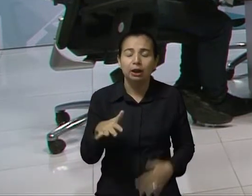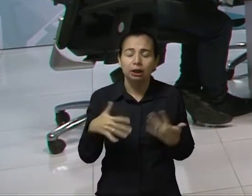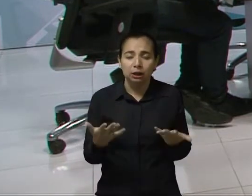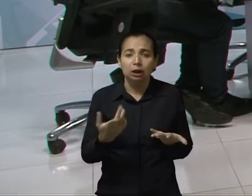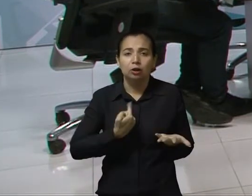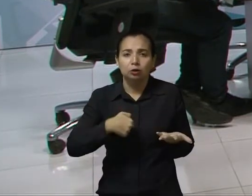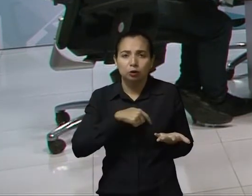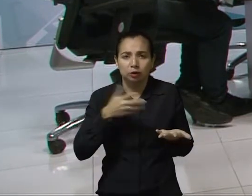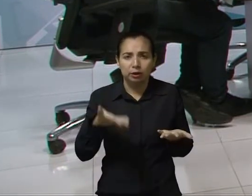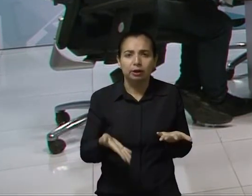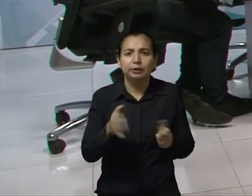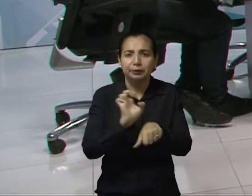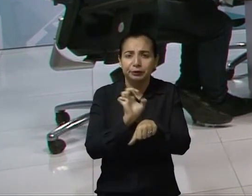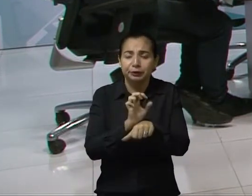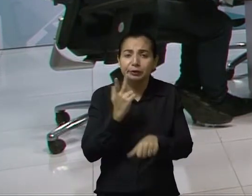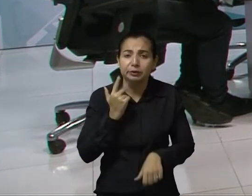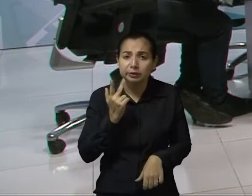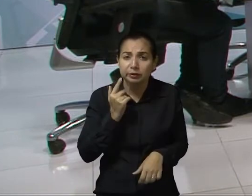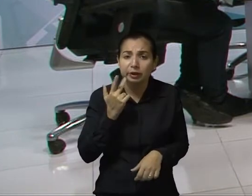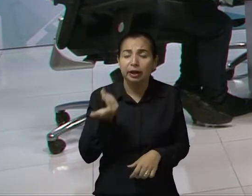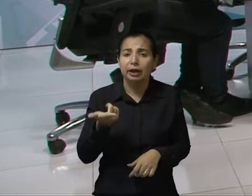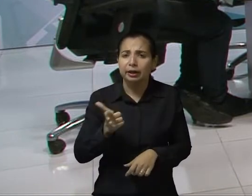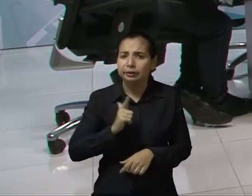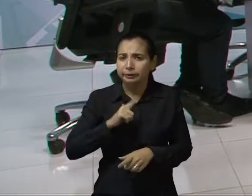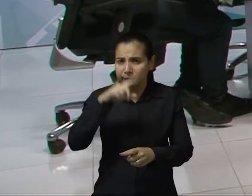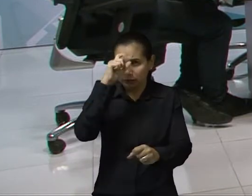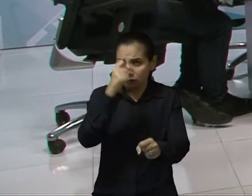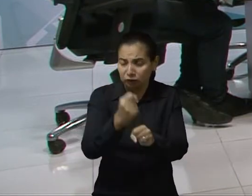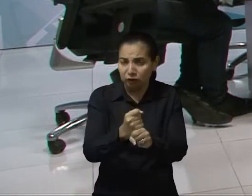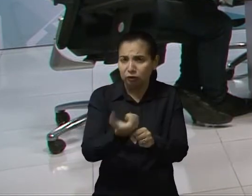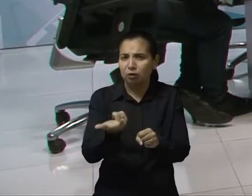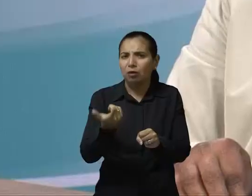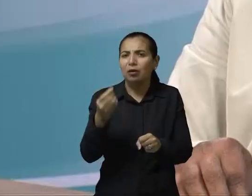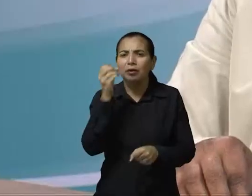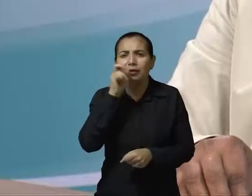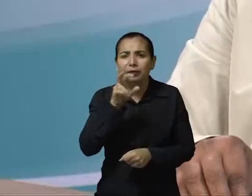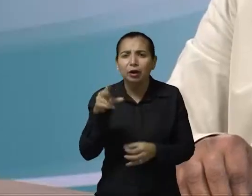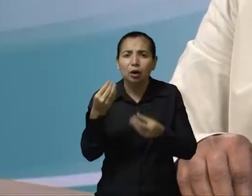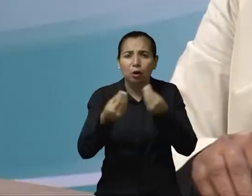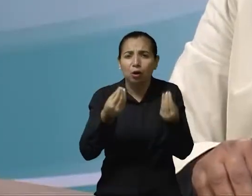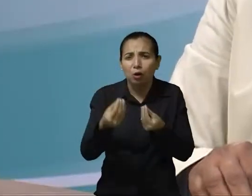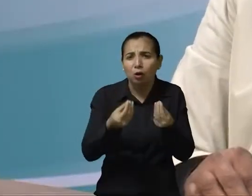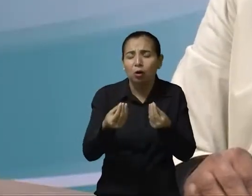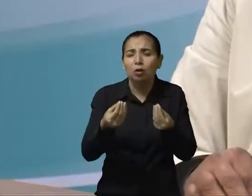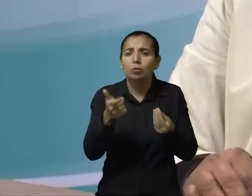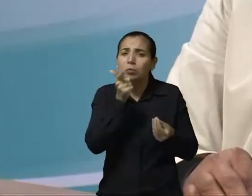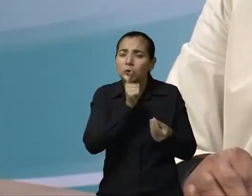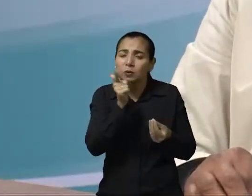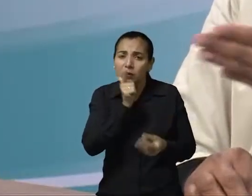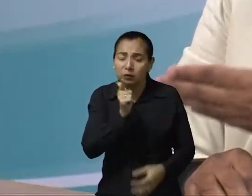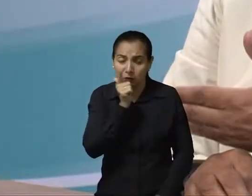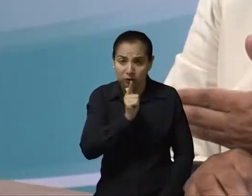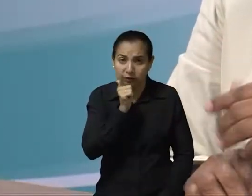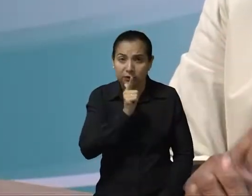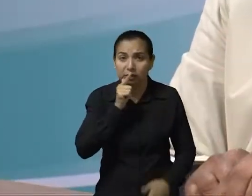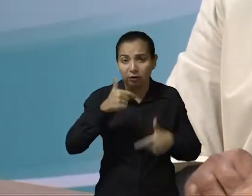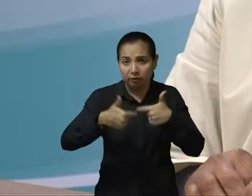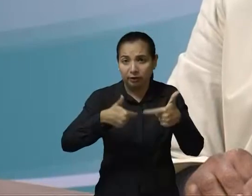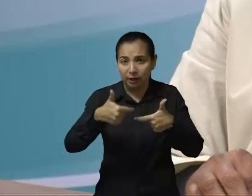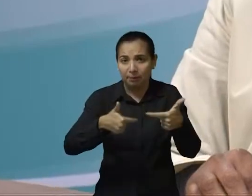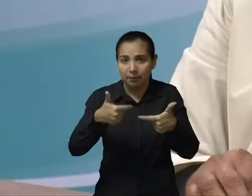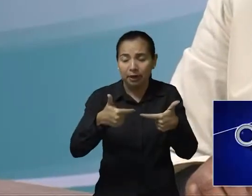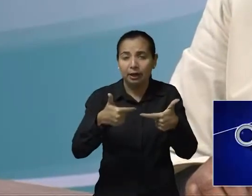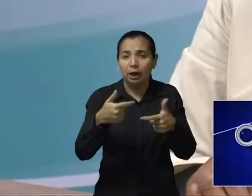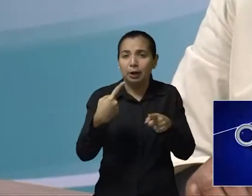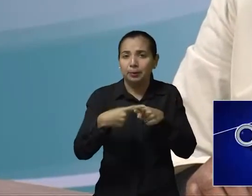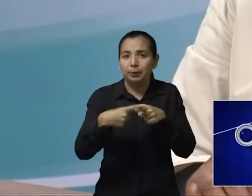conseguiu conscientizar alguns gestores e aí a gente veio conseguir trabalhar, efetivar as nossas atividades, principalmente de escolta, que a gente fazia escolta com